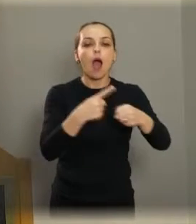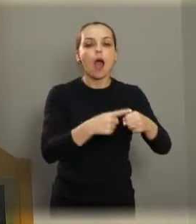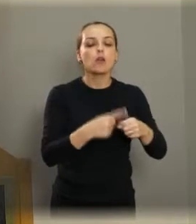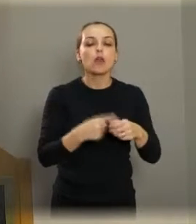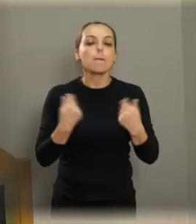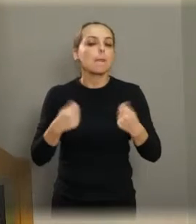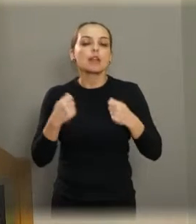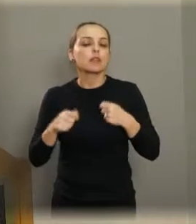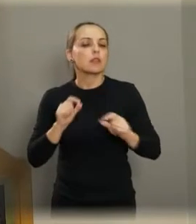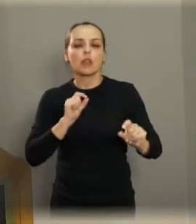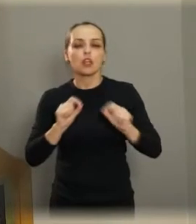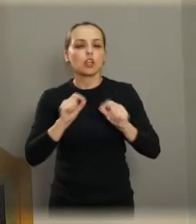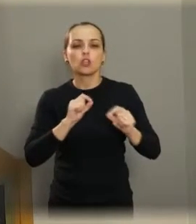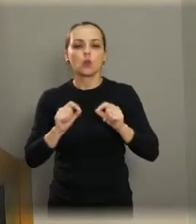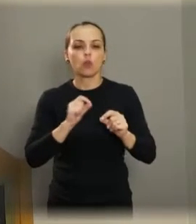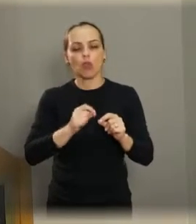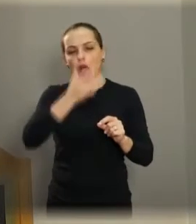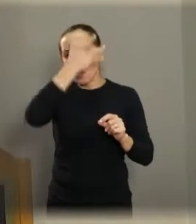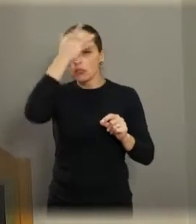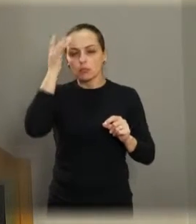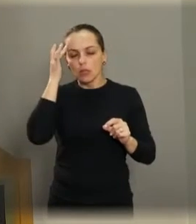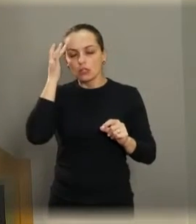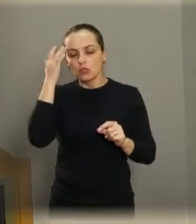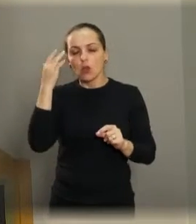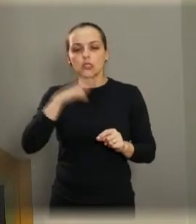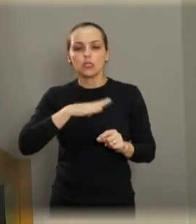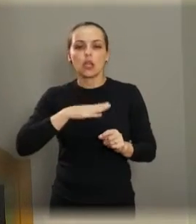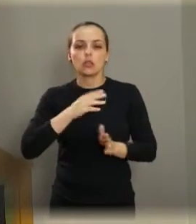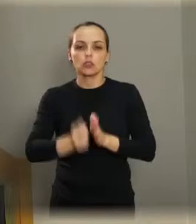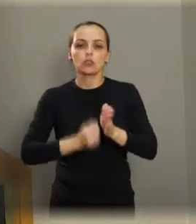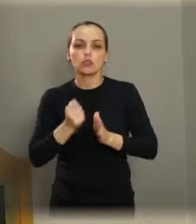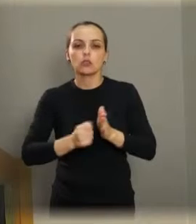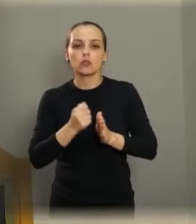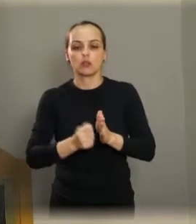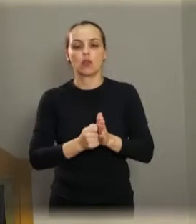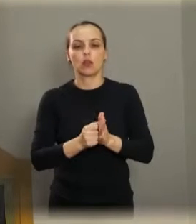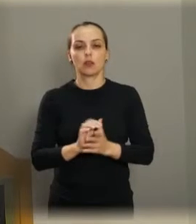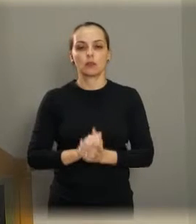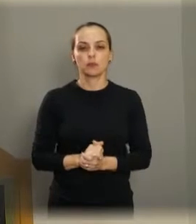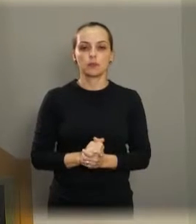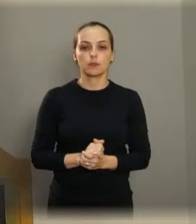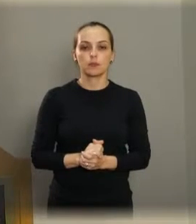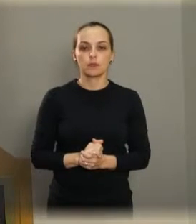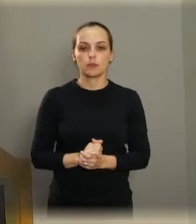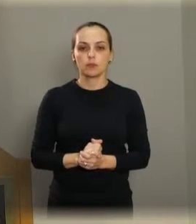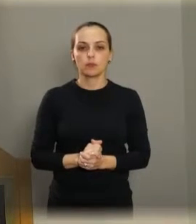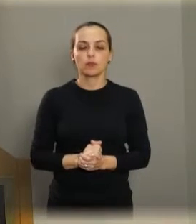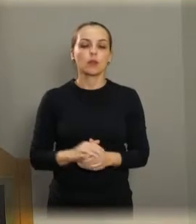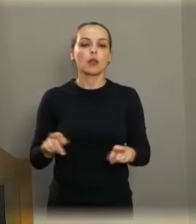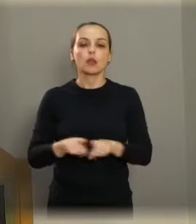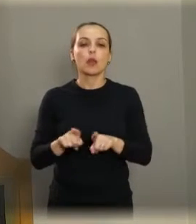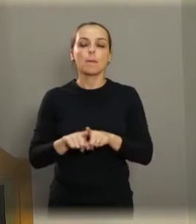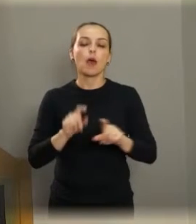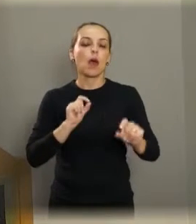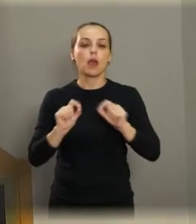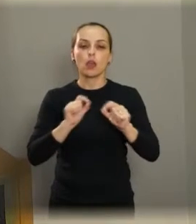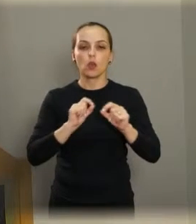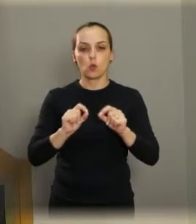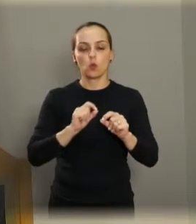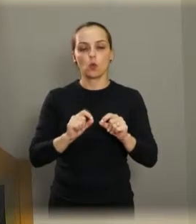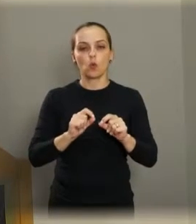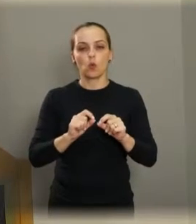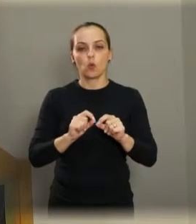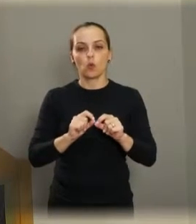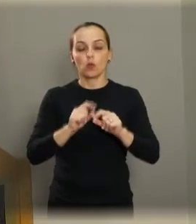dos municípios da nossa cidade de forma geral também em relação a uma demanda do